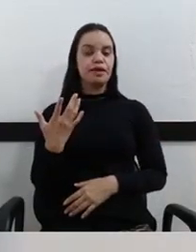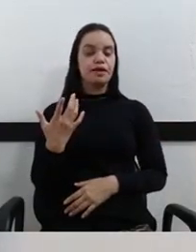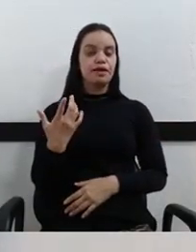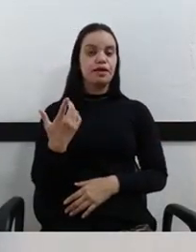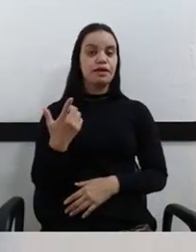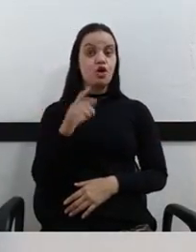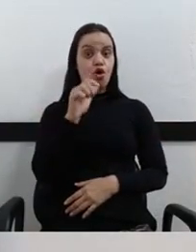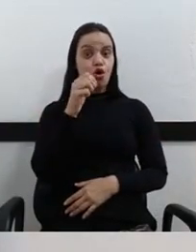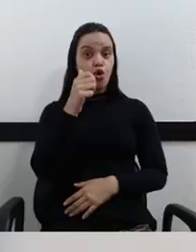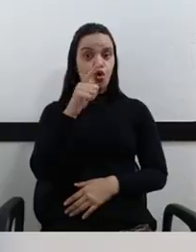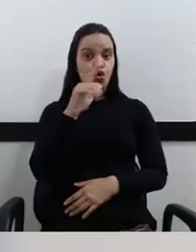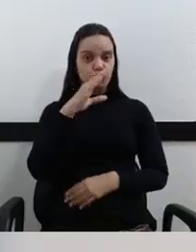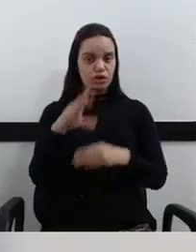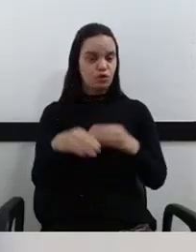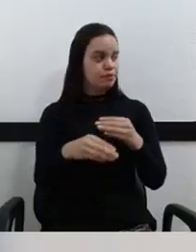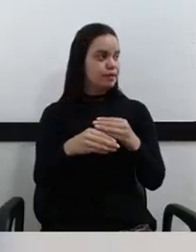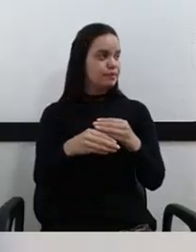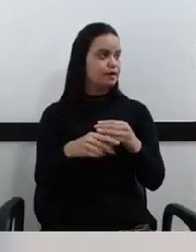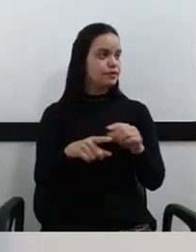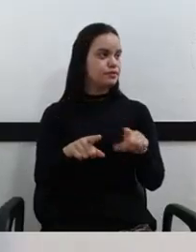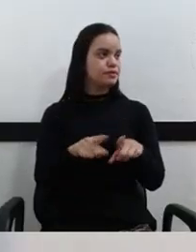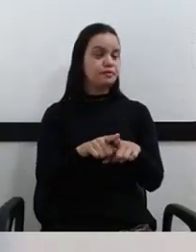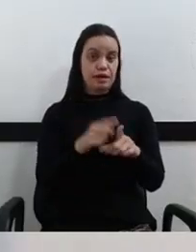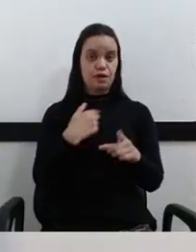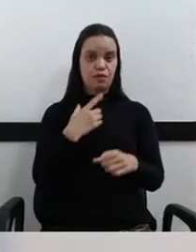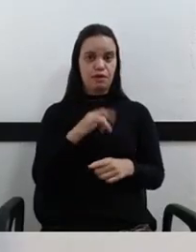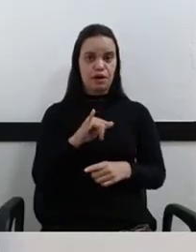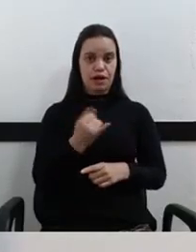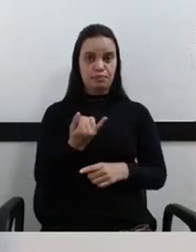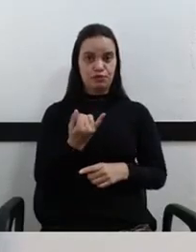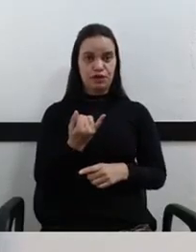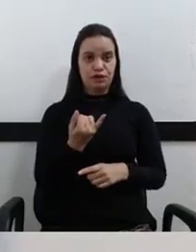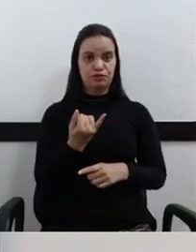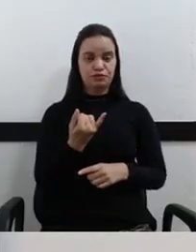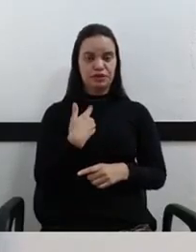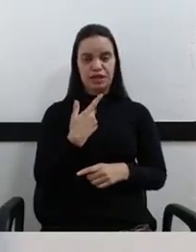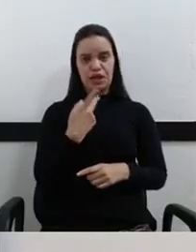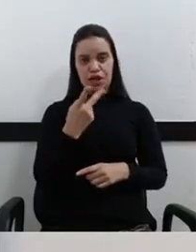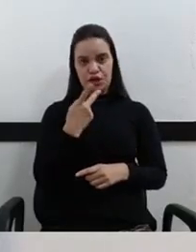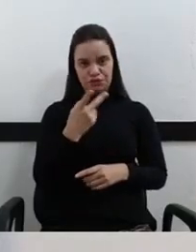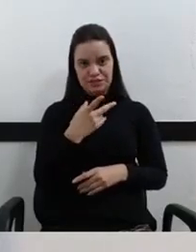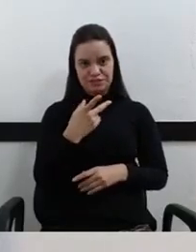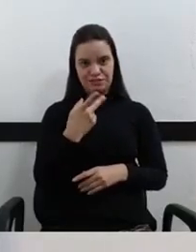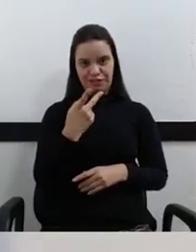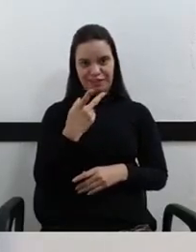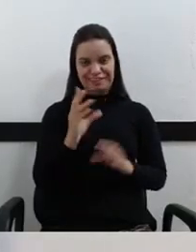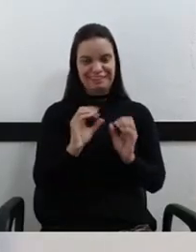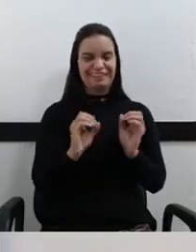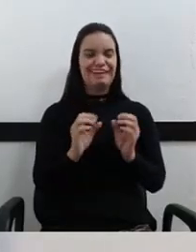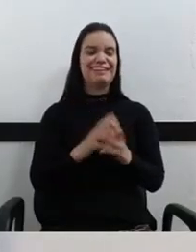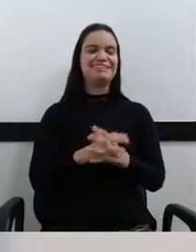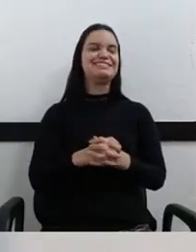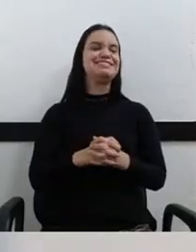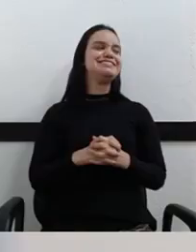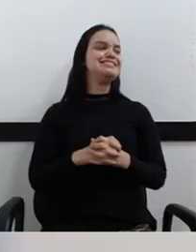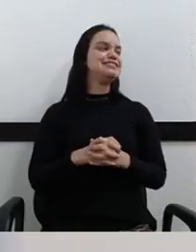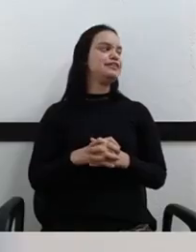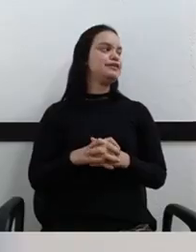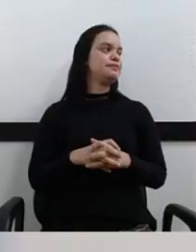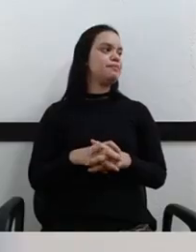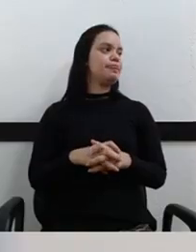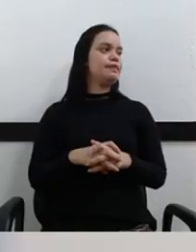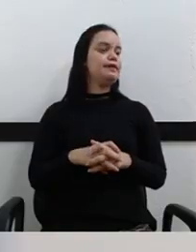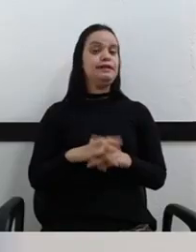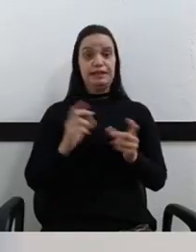último comentário, mas, assim, aproveitando, né, eu não fiz fala no momento dos conselheiros, essa